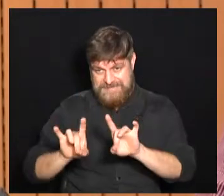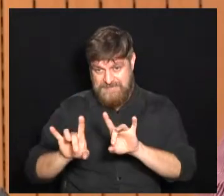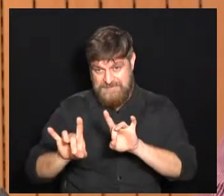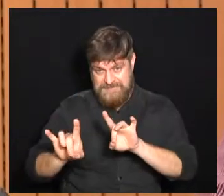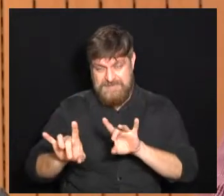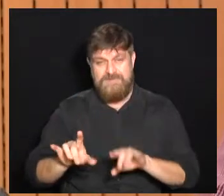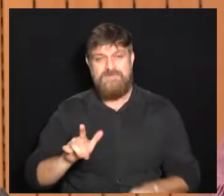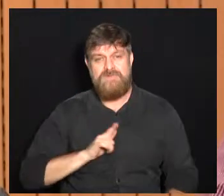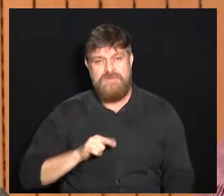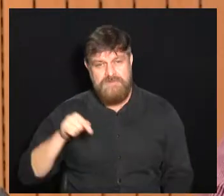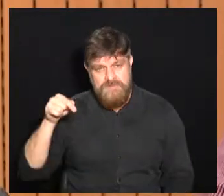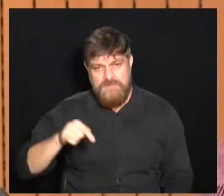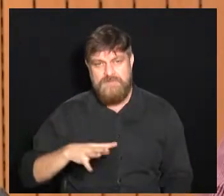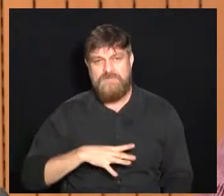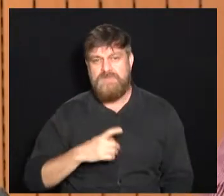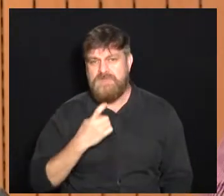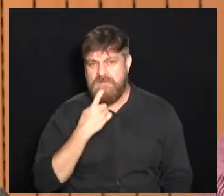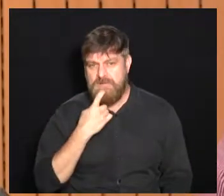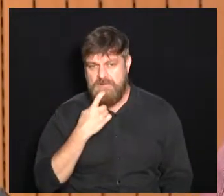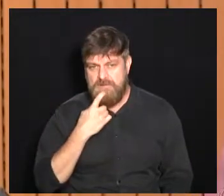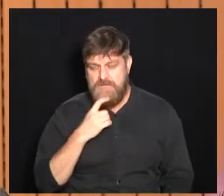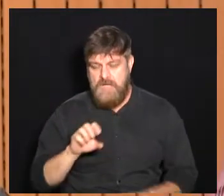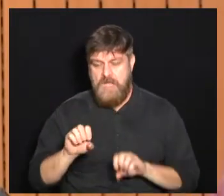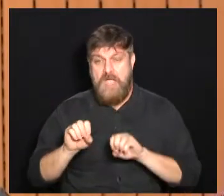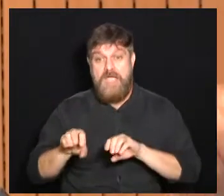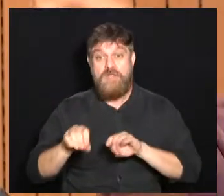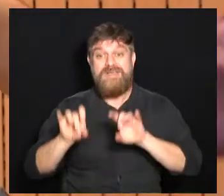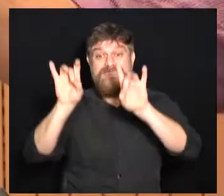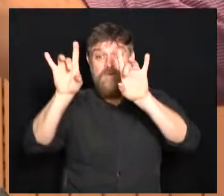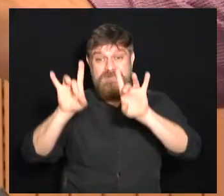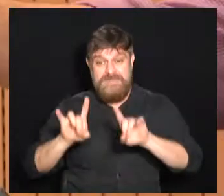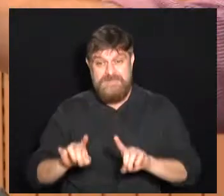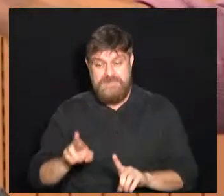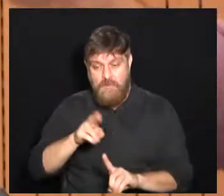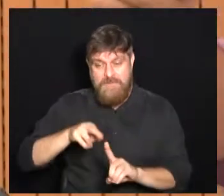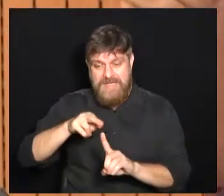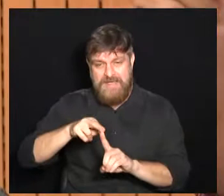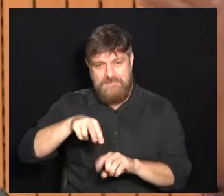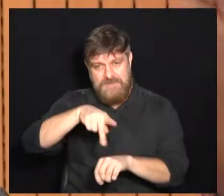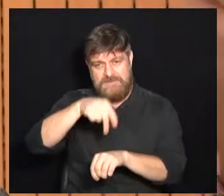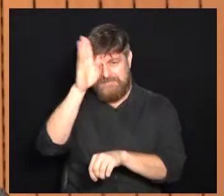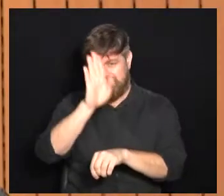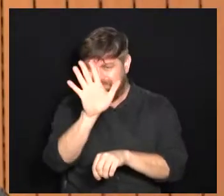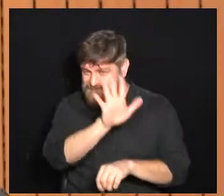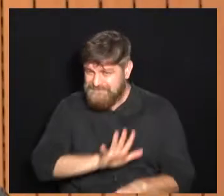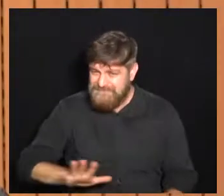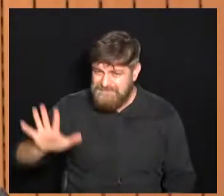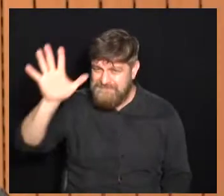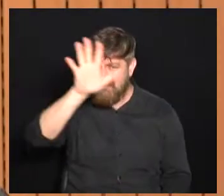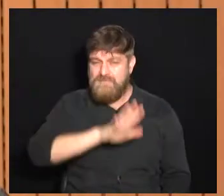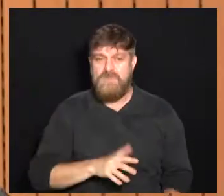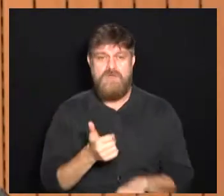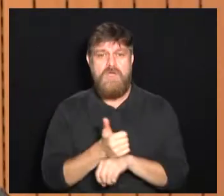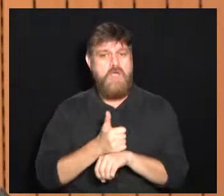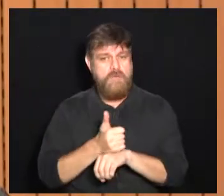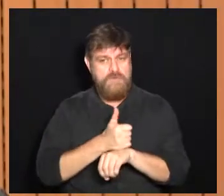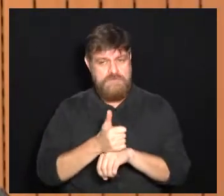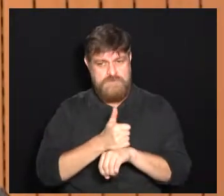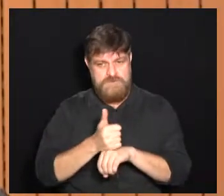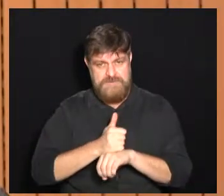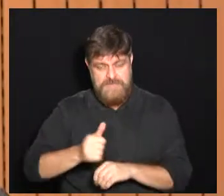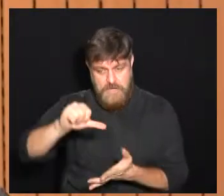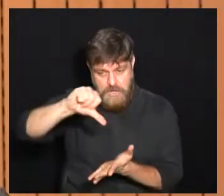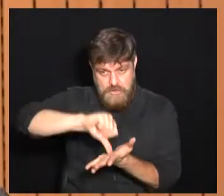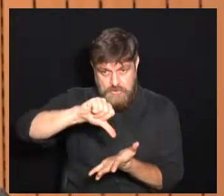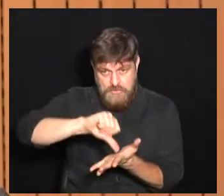educação especial em Campinas é referência nacional. São profissionais de carreira no núcleo de